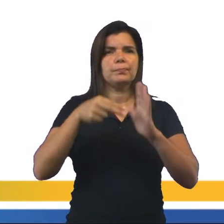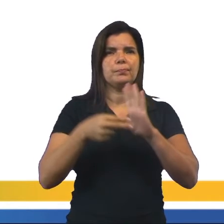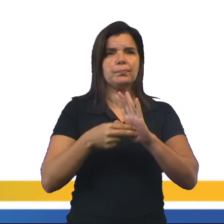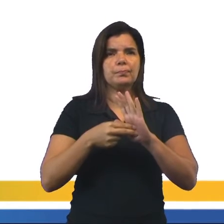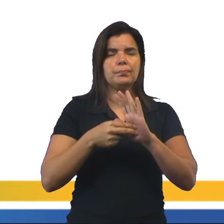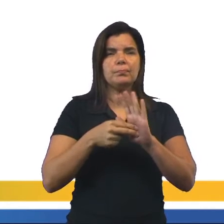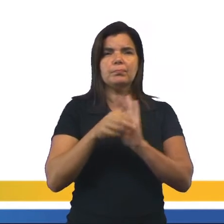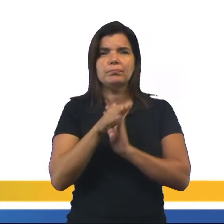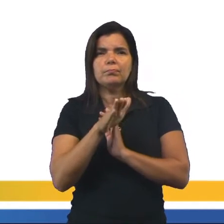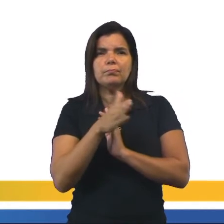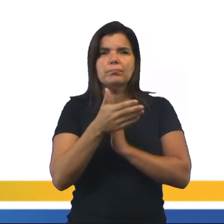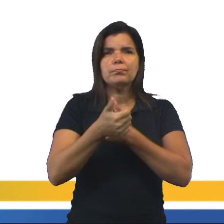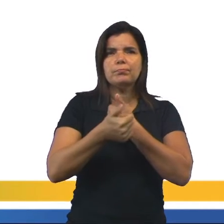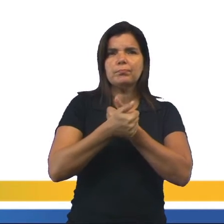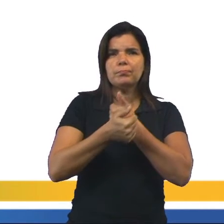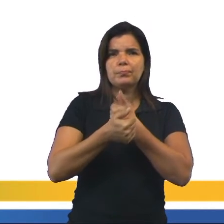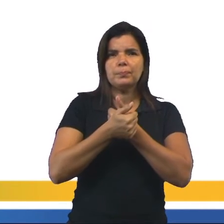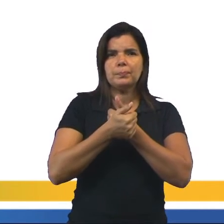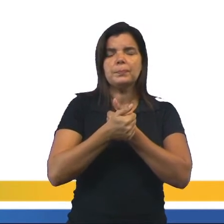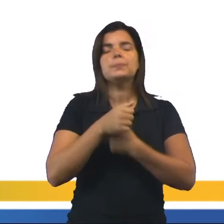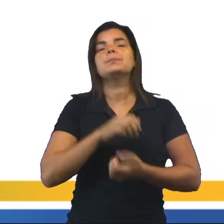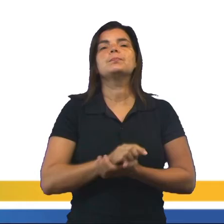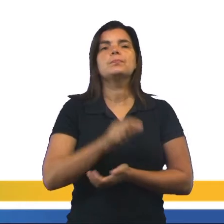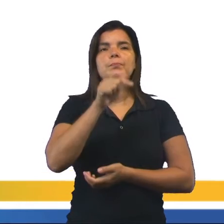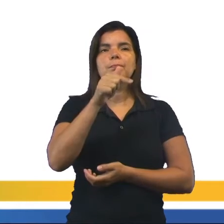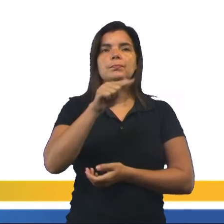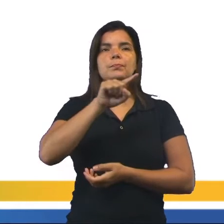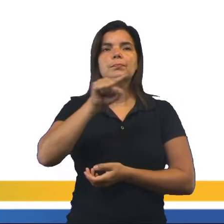dizendo aproximadamente